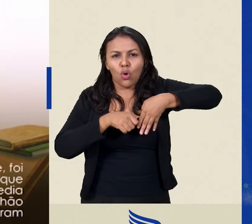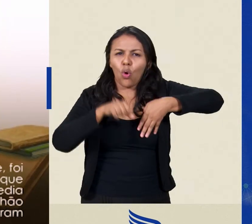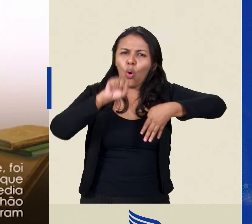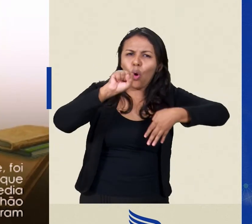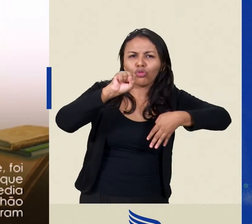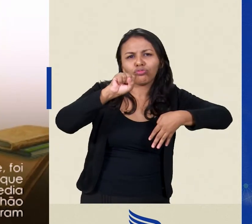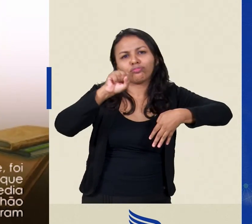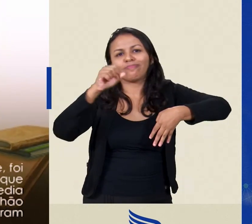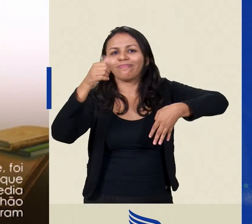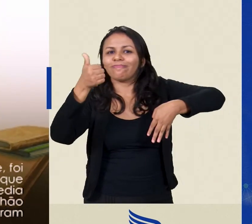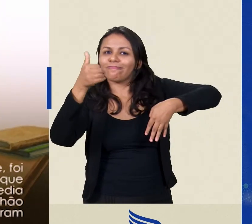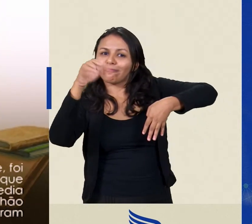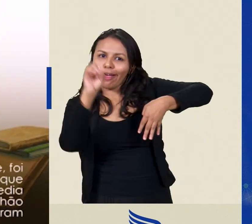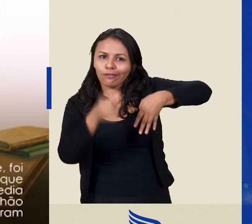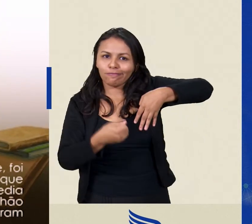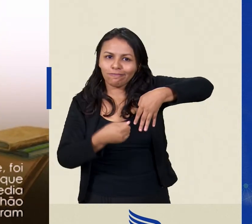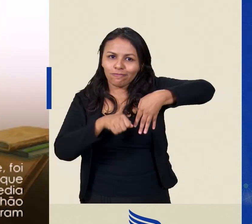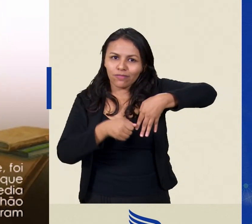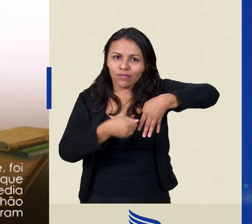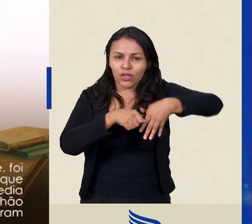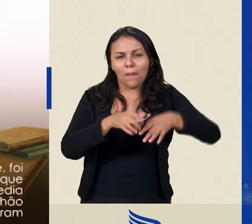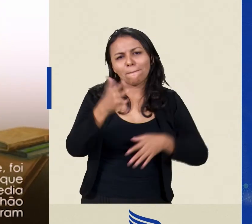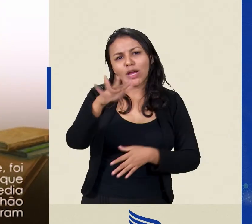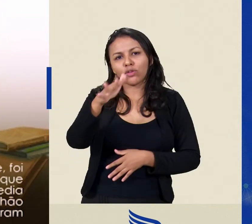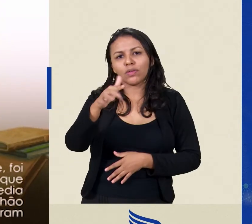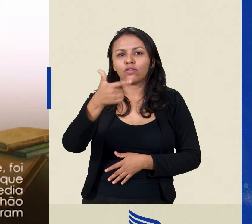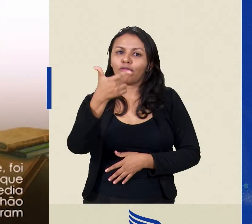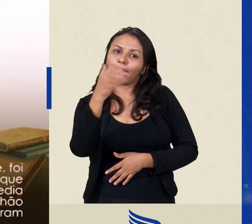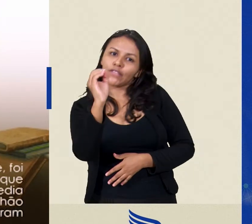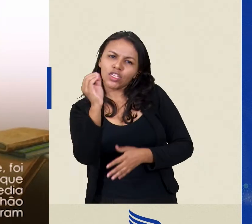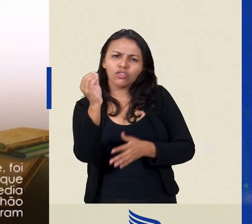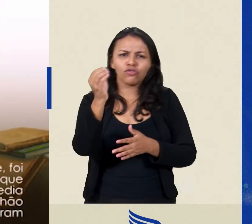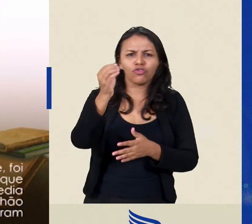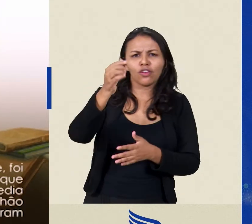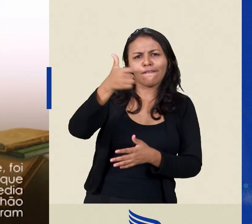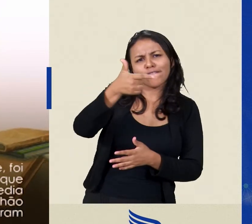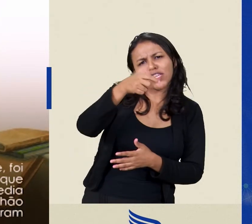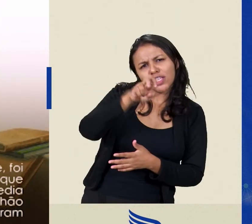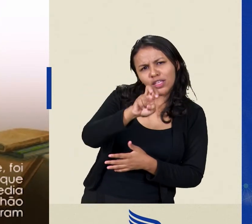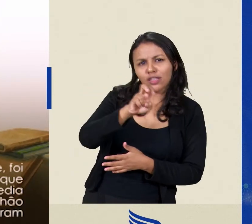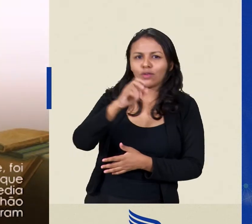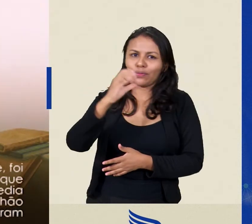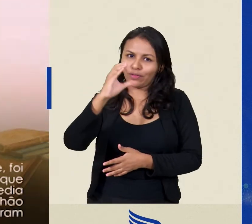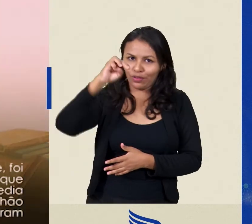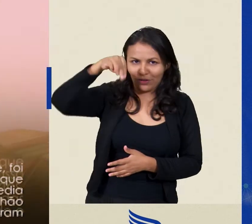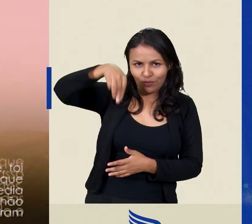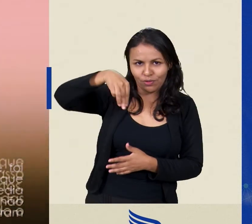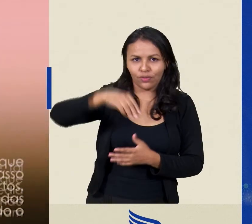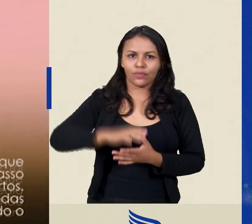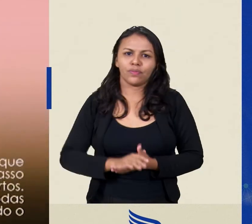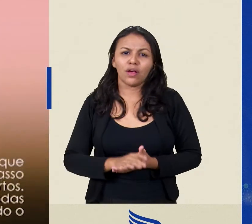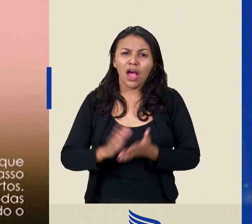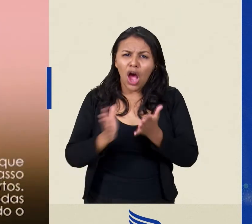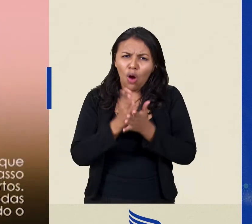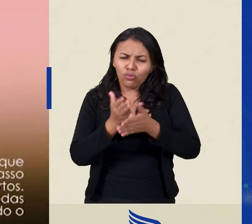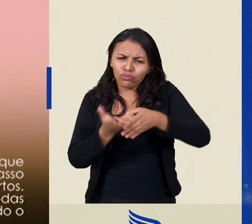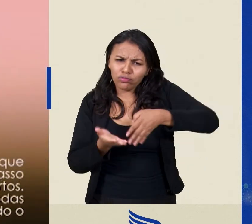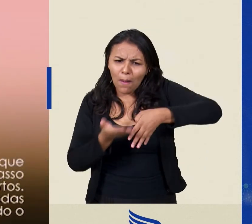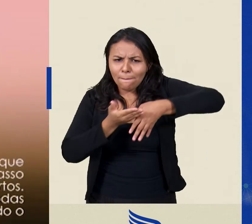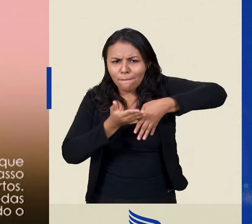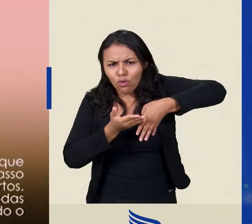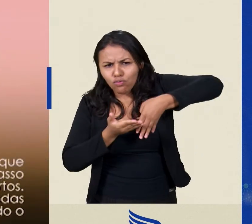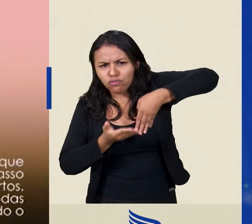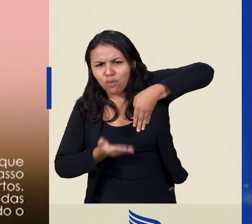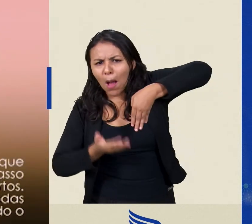do chão, entre 20 e 25 centímetros. Alguns deles eram um pouquinho mais compridos do que